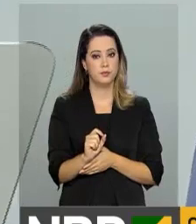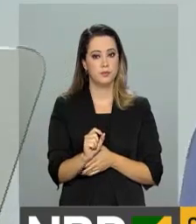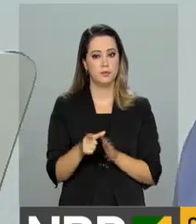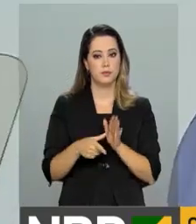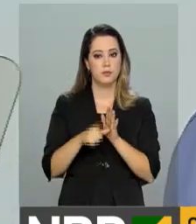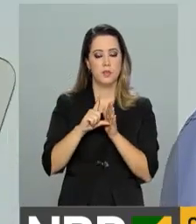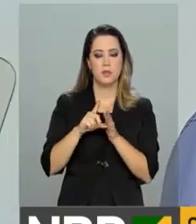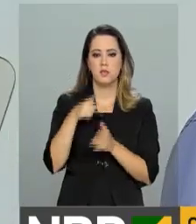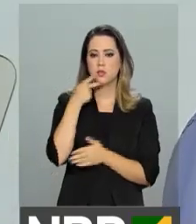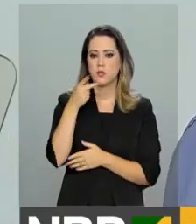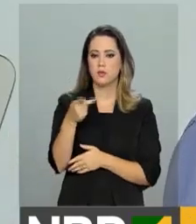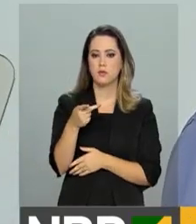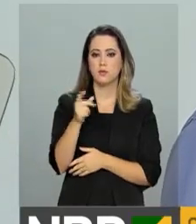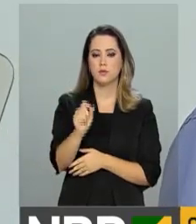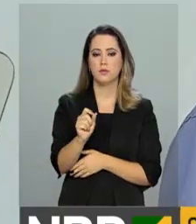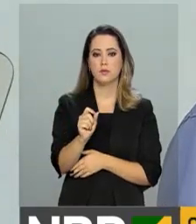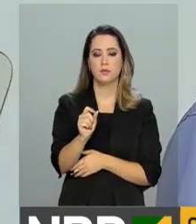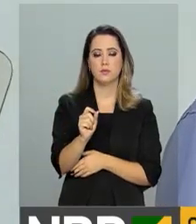antes de mencionar